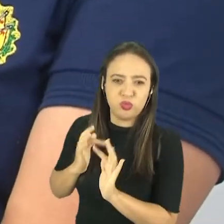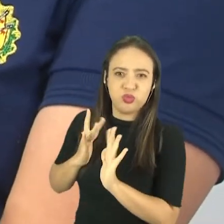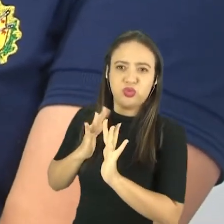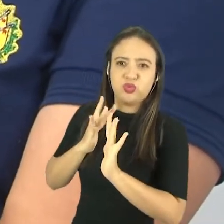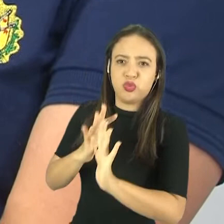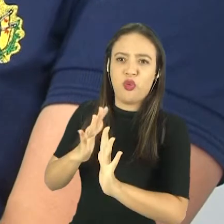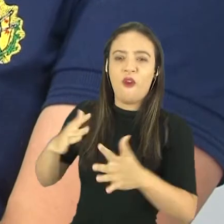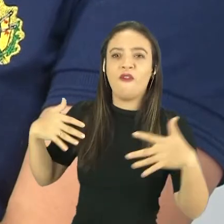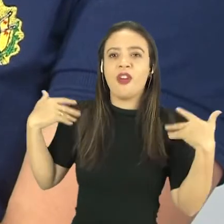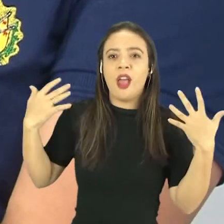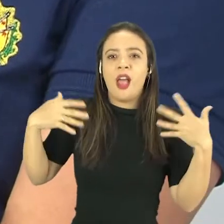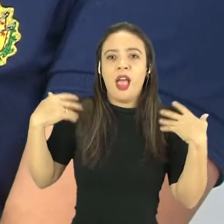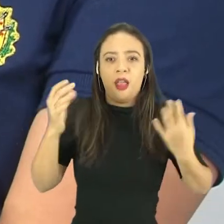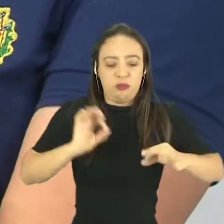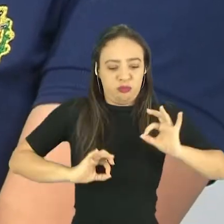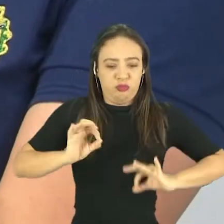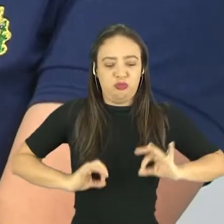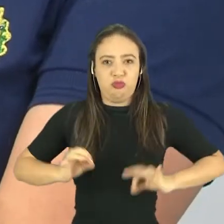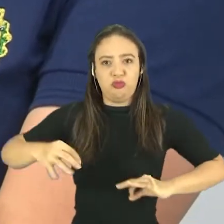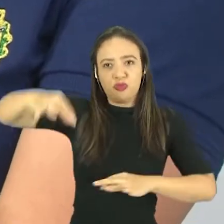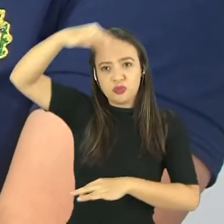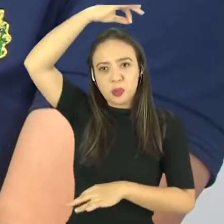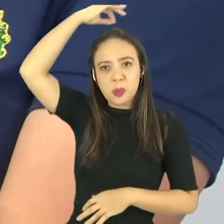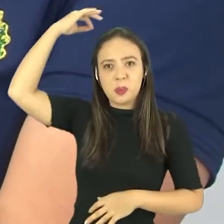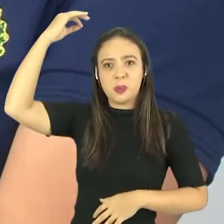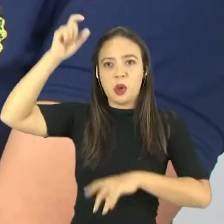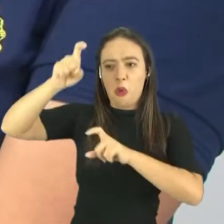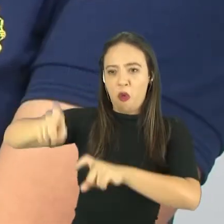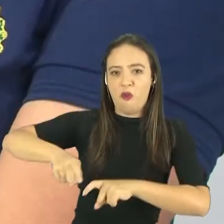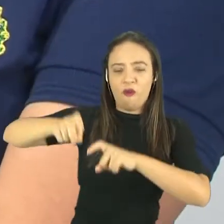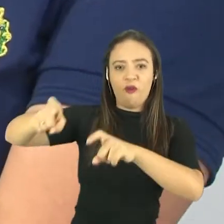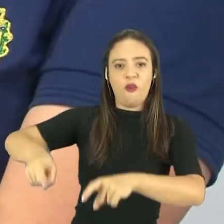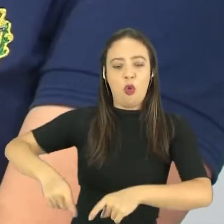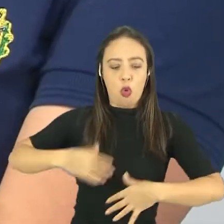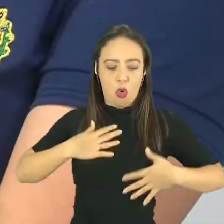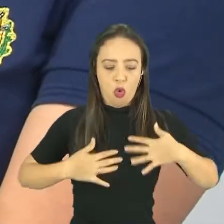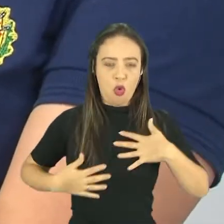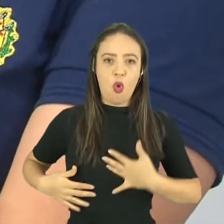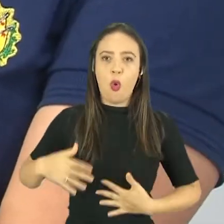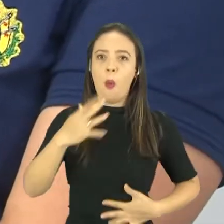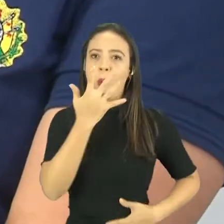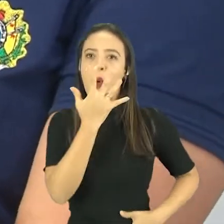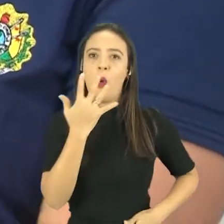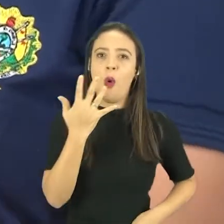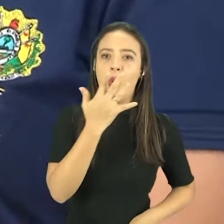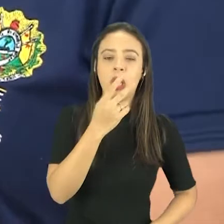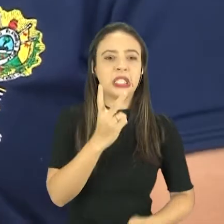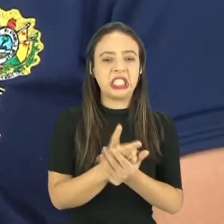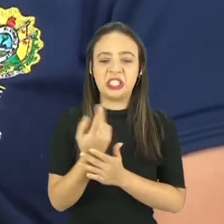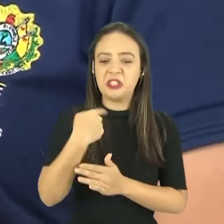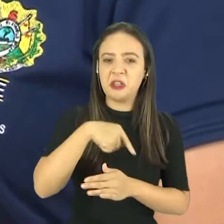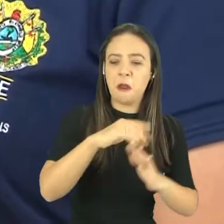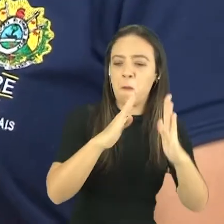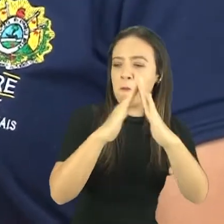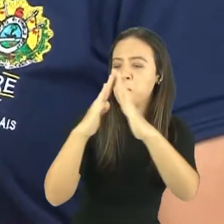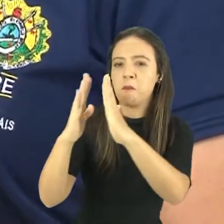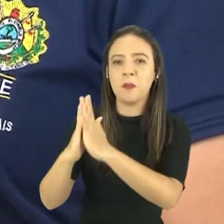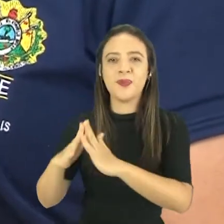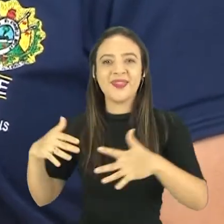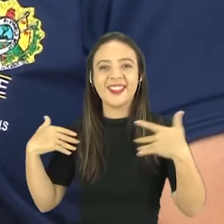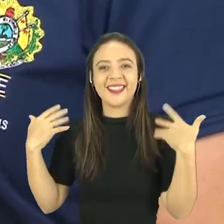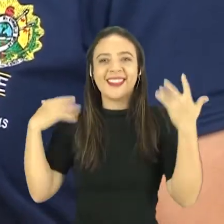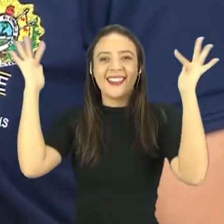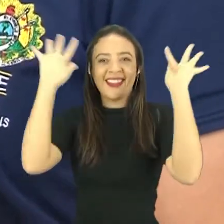euforia. Vão vestidos de vaqueiros com roupas coloridas. Seguimos de casa em casa com muita alegria. Olha